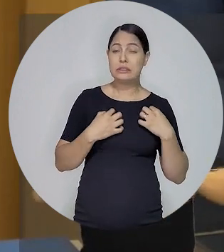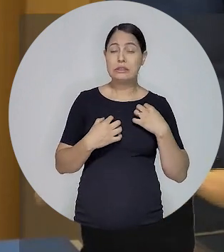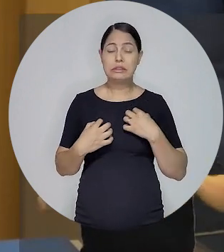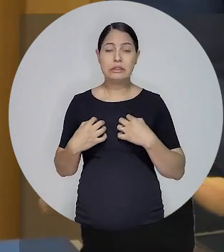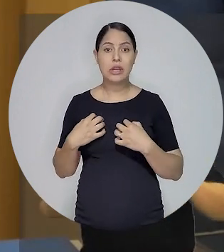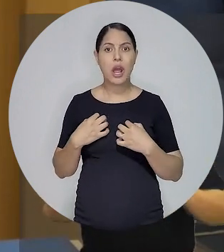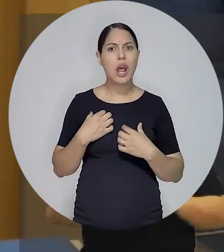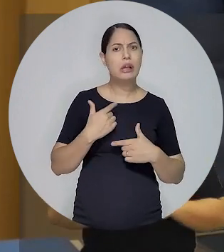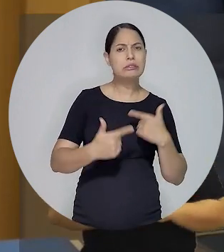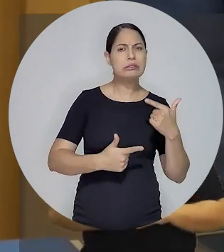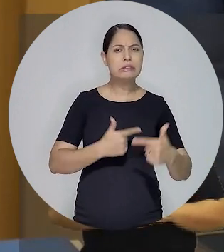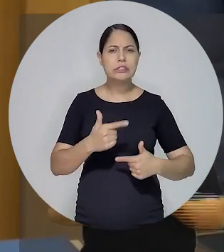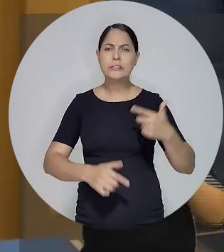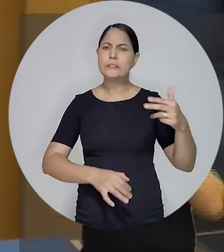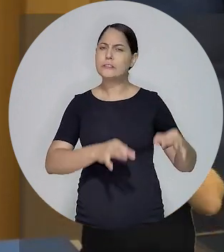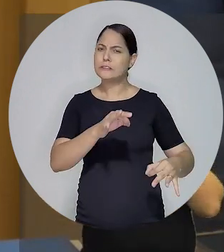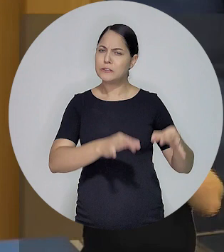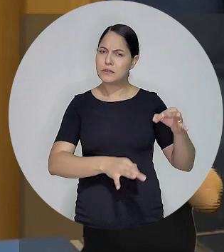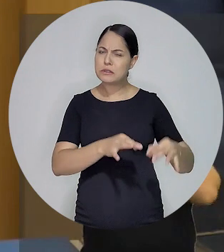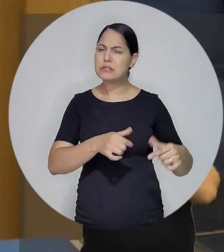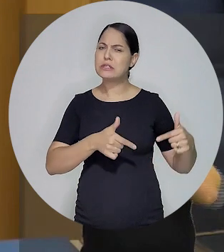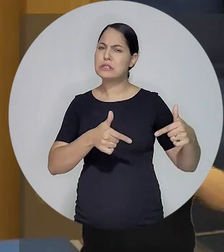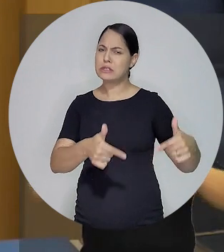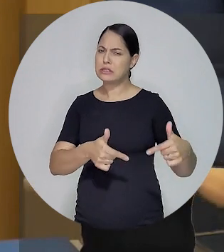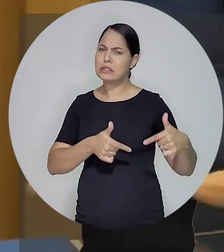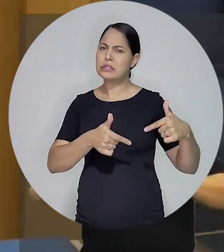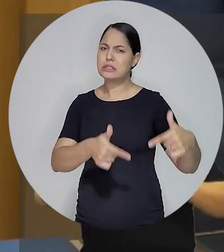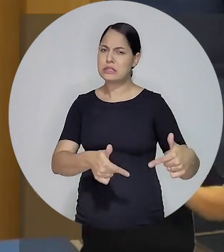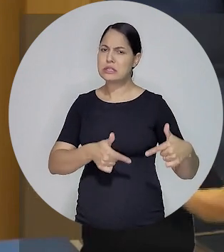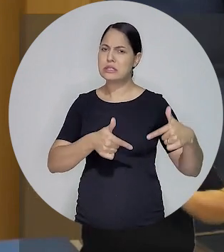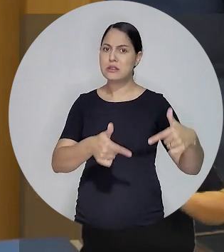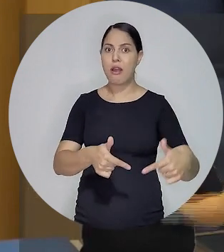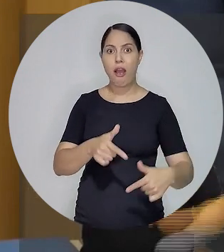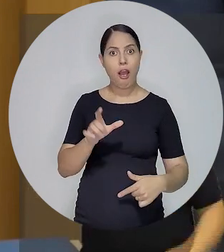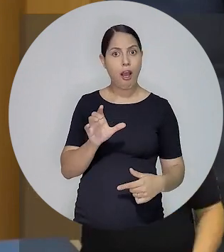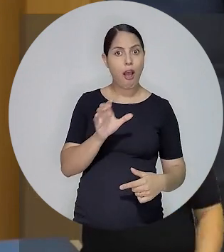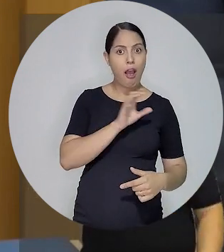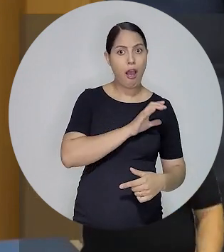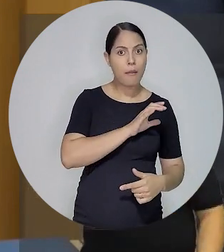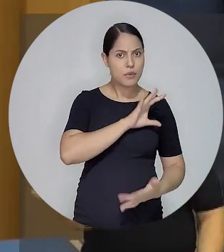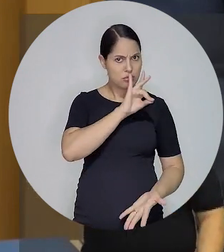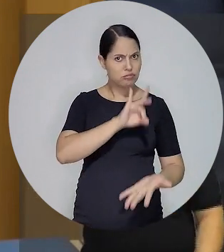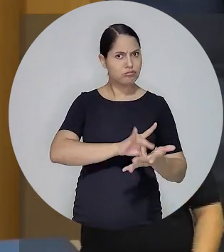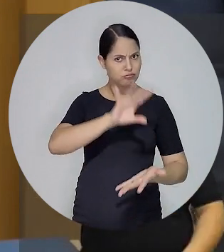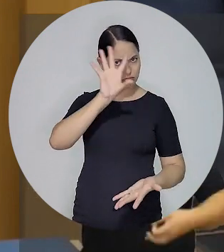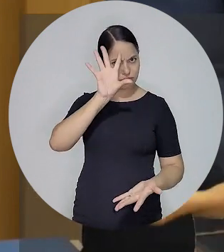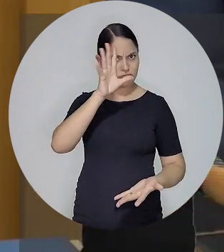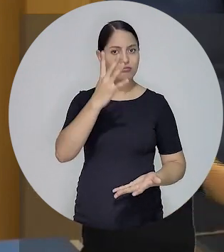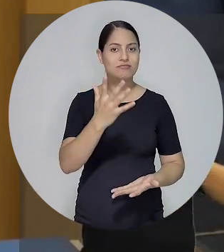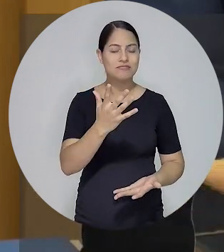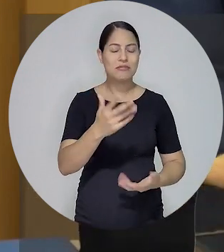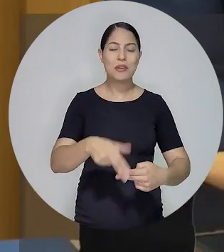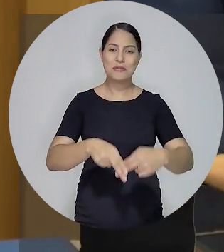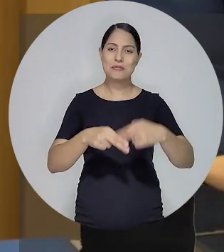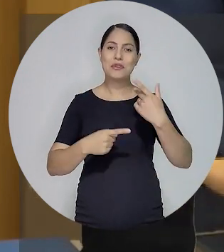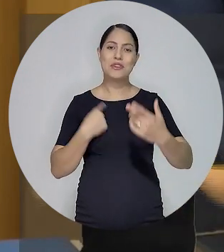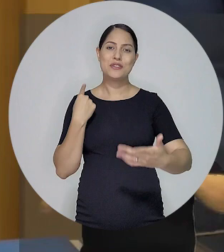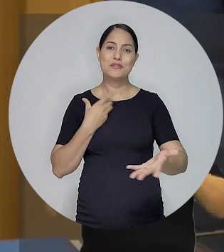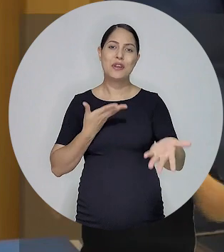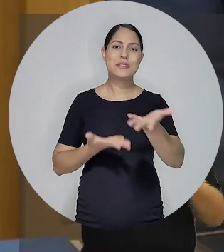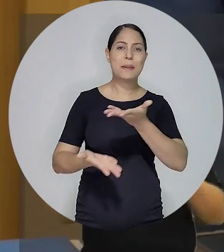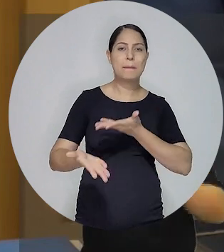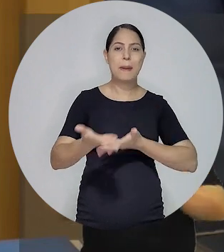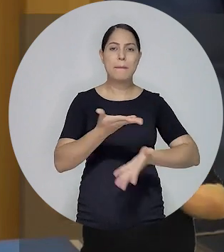Atentos aos anseios nacionais por um judiciário trabalhista cada vez mais célere e